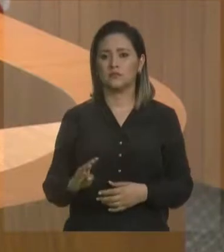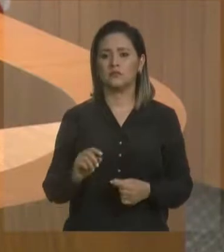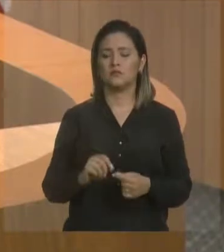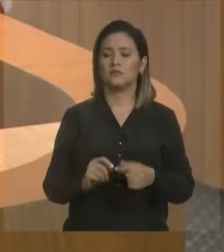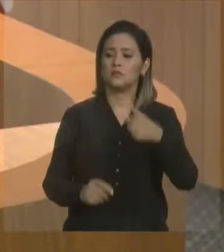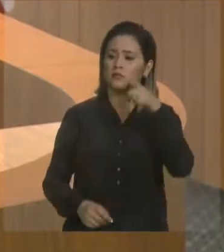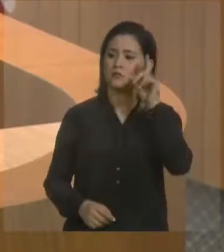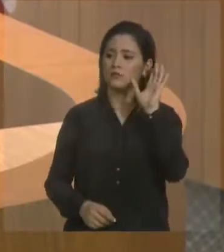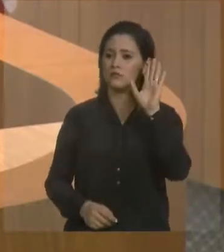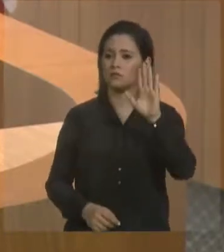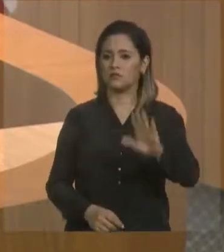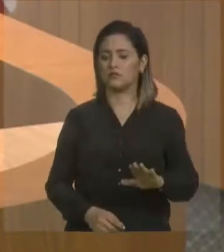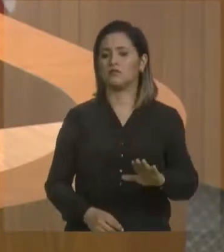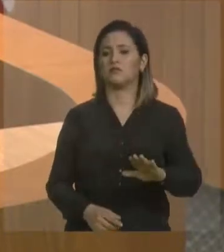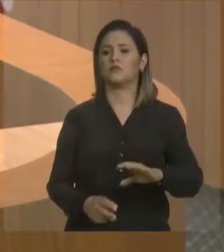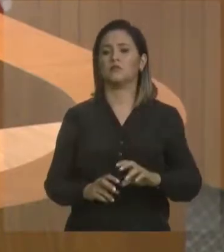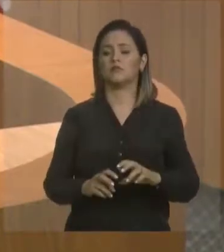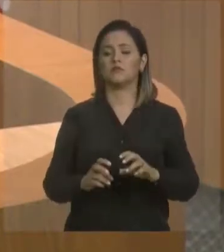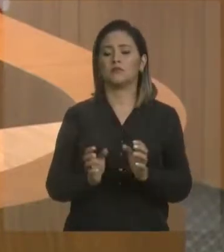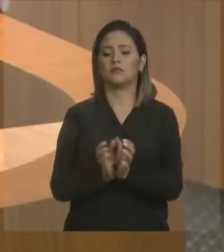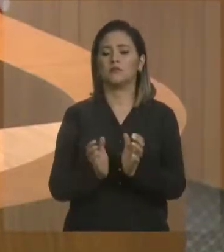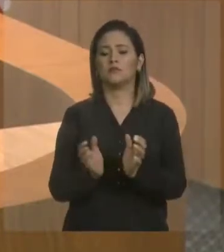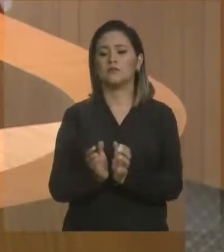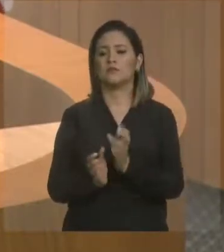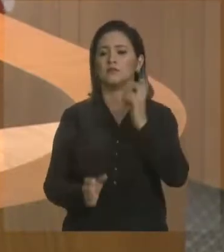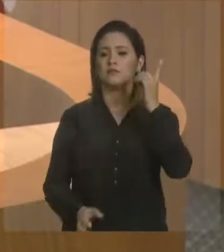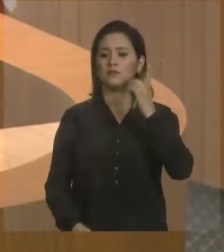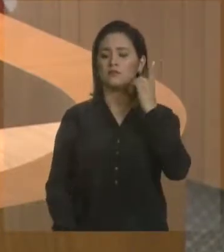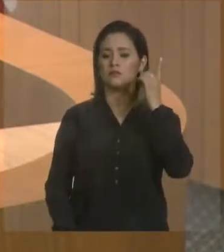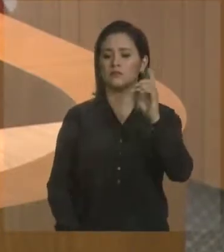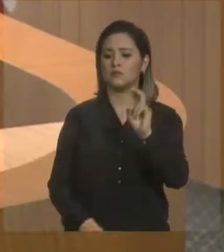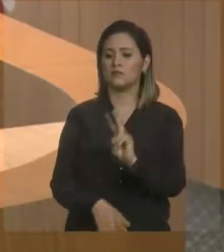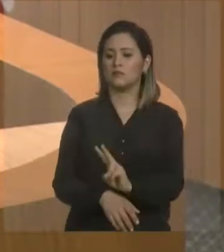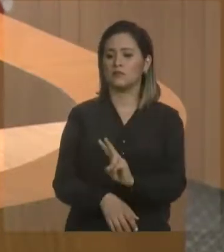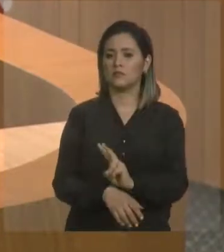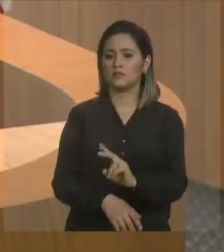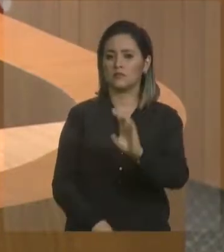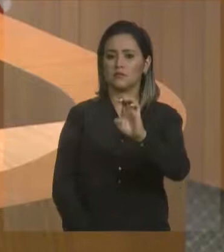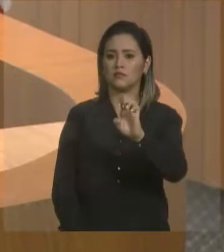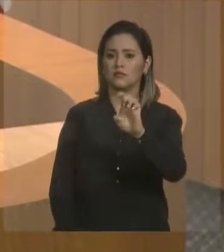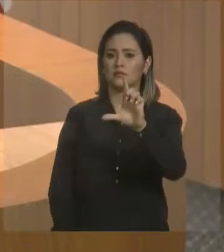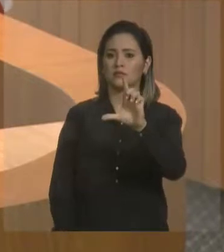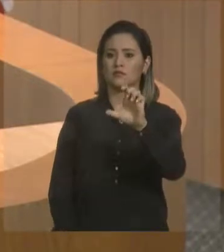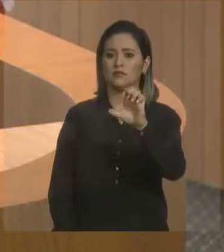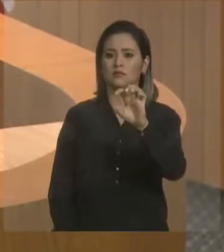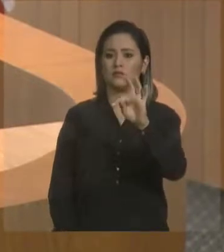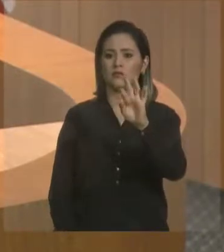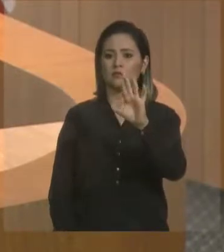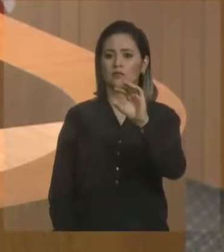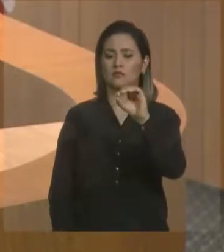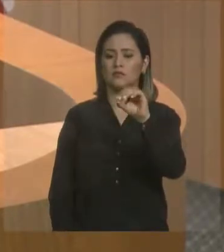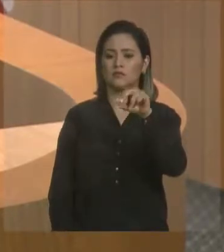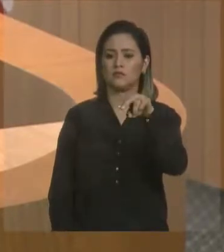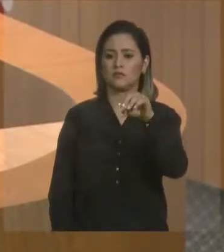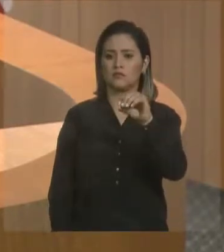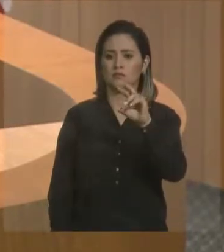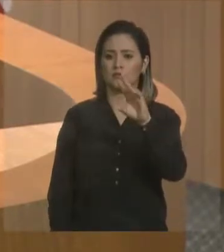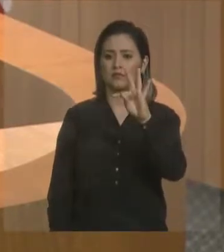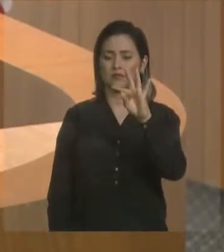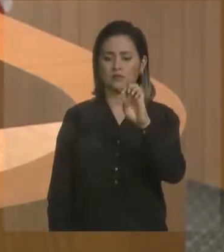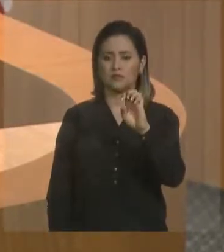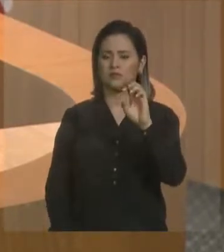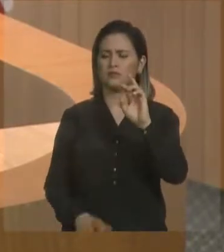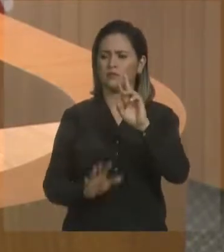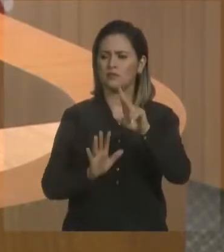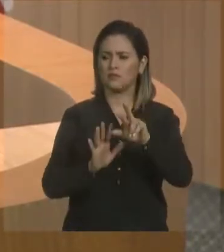à Frente Parlamentar em Defesa da Eletronorte e Eletrobras, onde nós tivemos diversas autoridades e